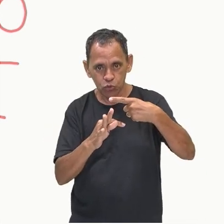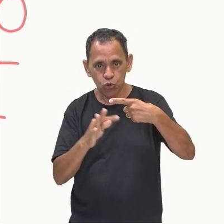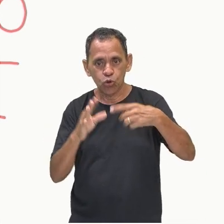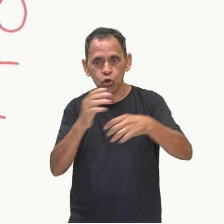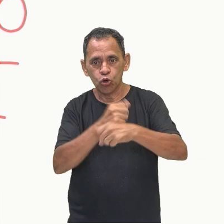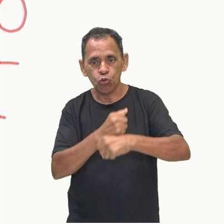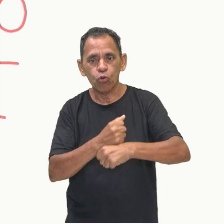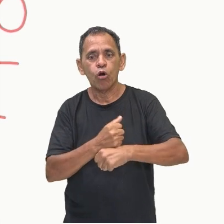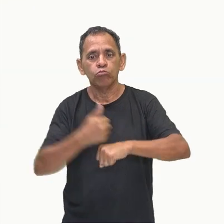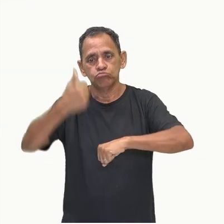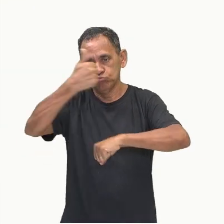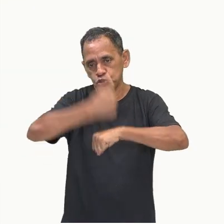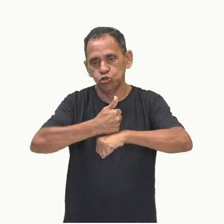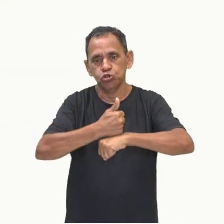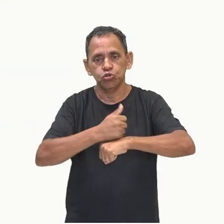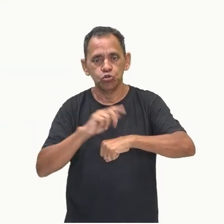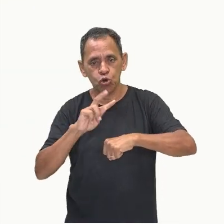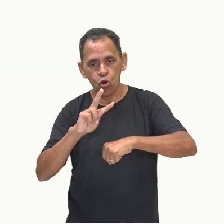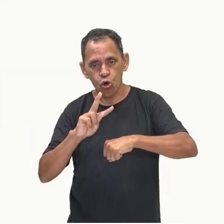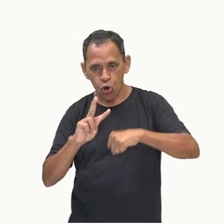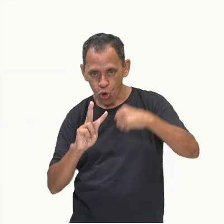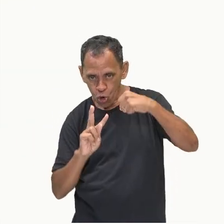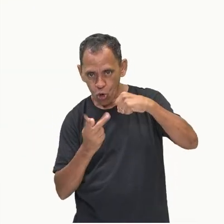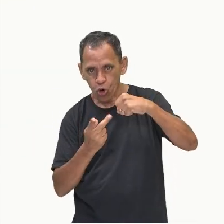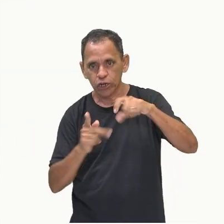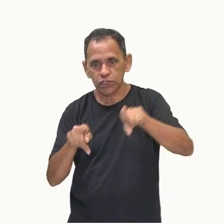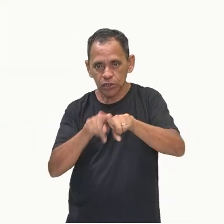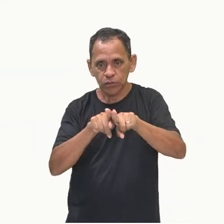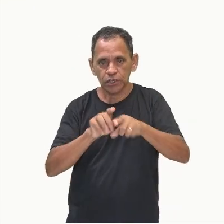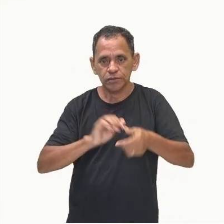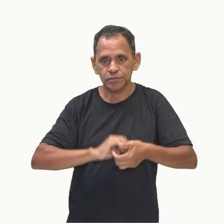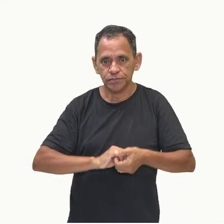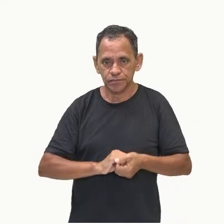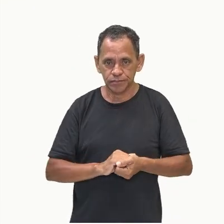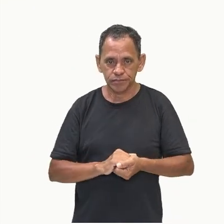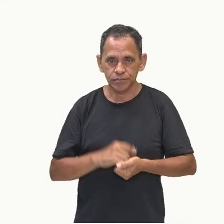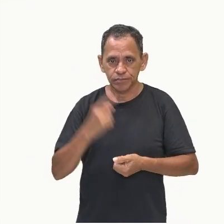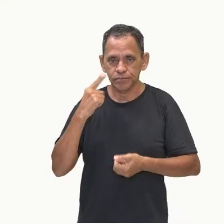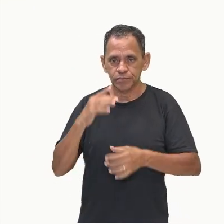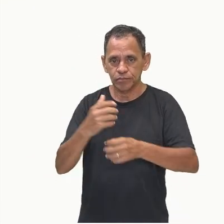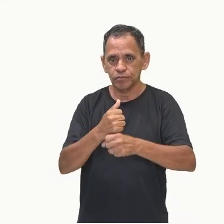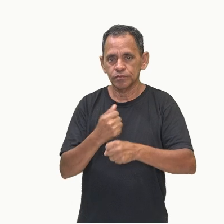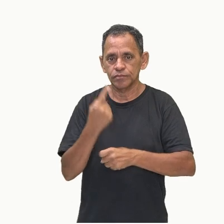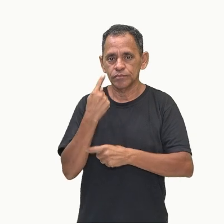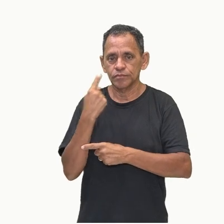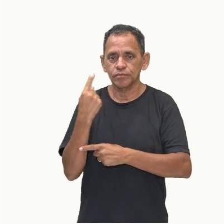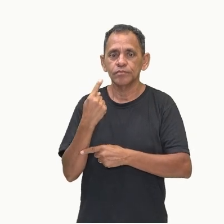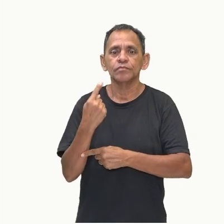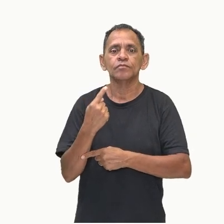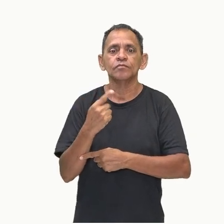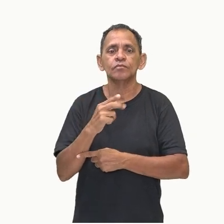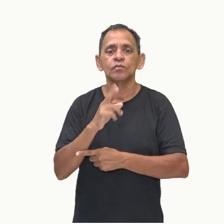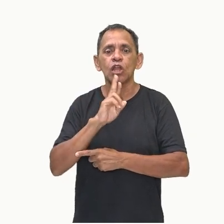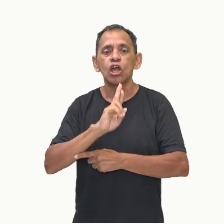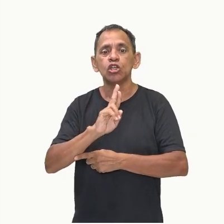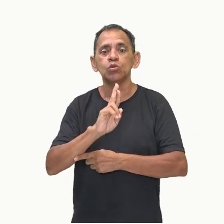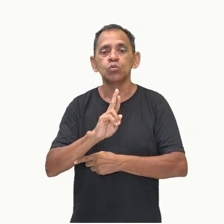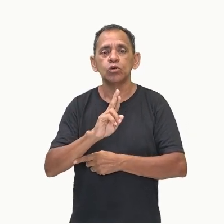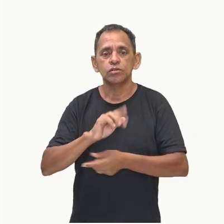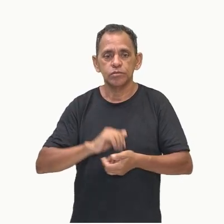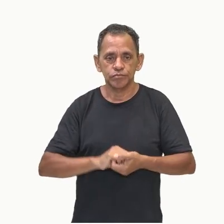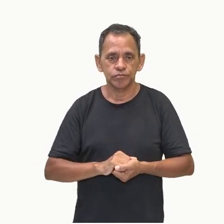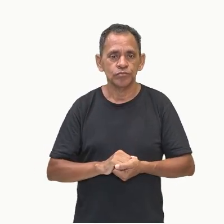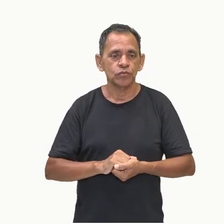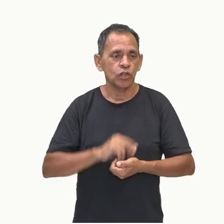km/h tá pessoal então tá aí a nossa solução tá pessoal e a nossa resposta essa velocidade